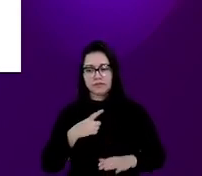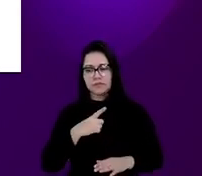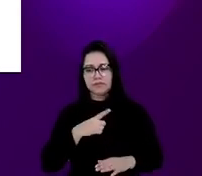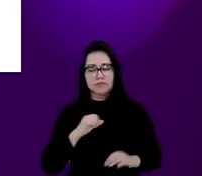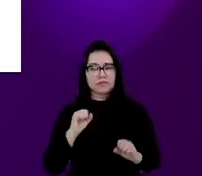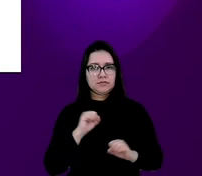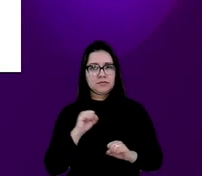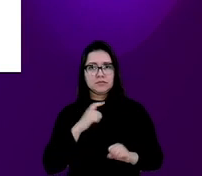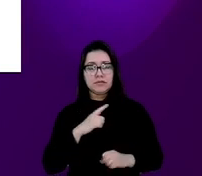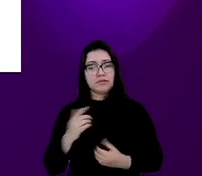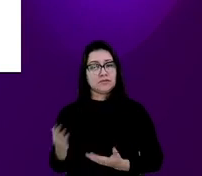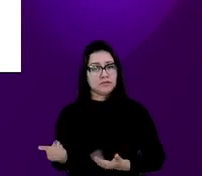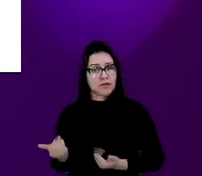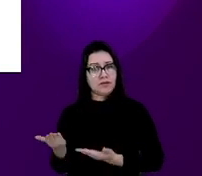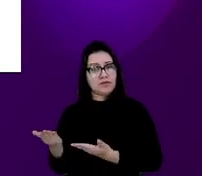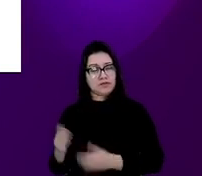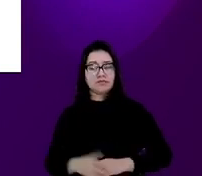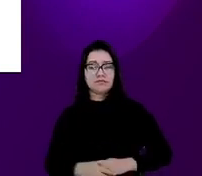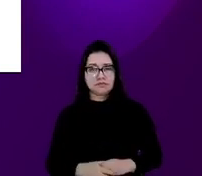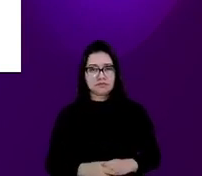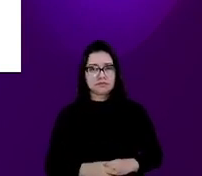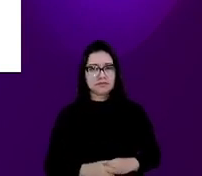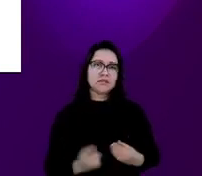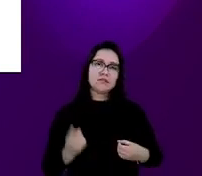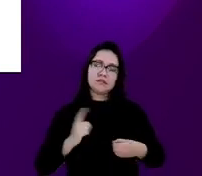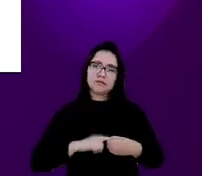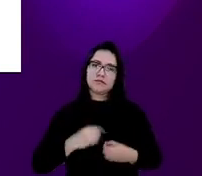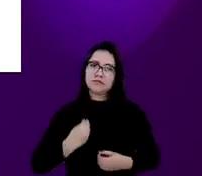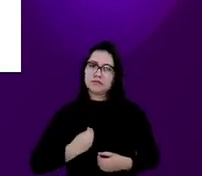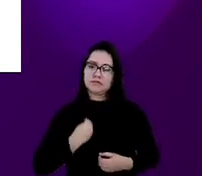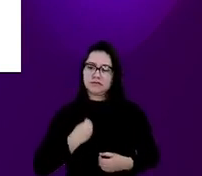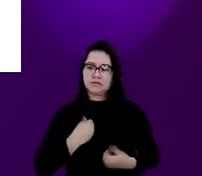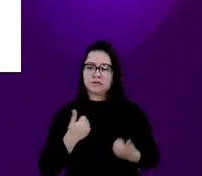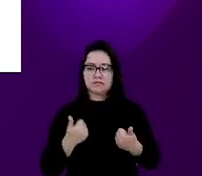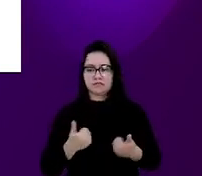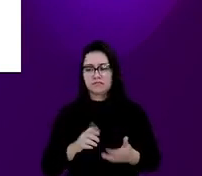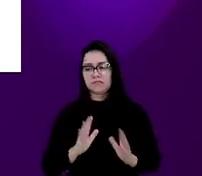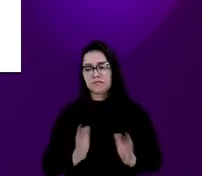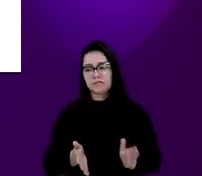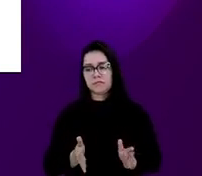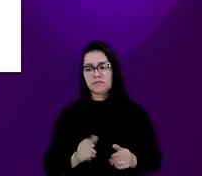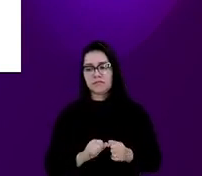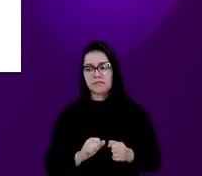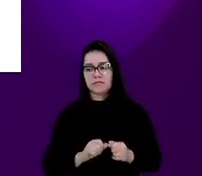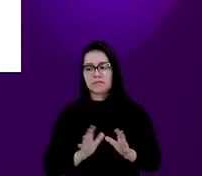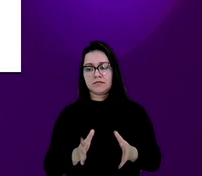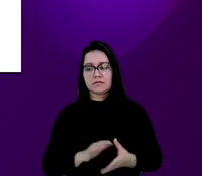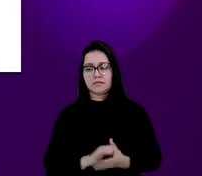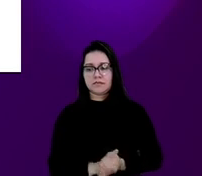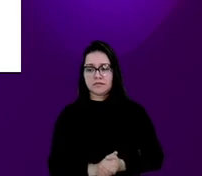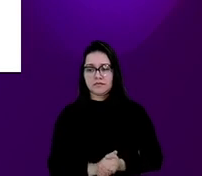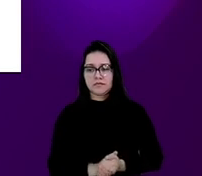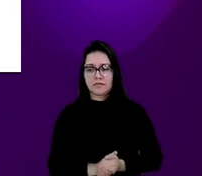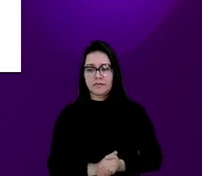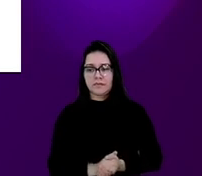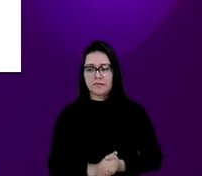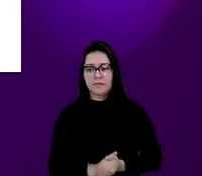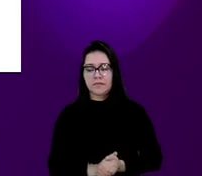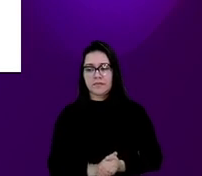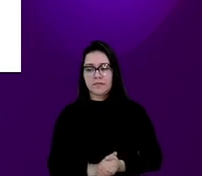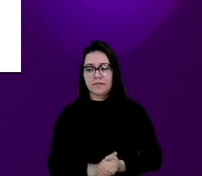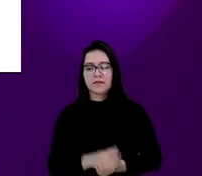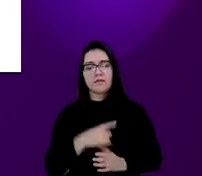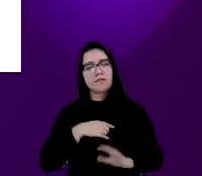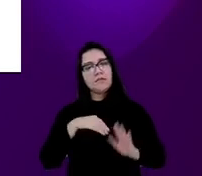jovem, e ele voltou para a sua vida fazendo parenteral noturna e entrou num programa